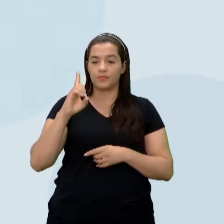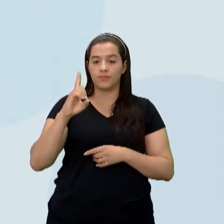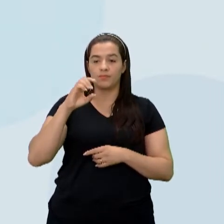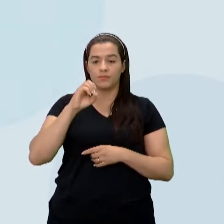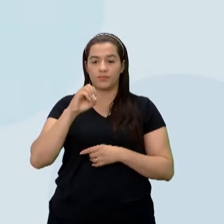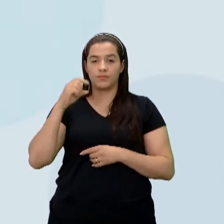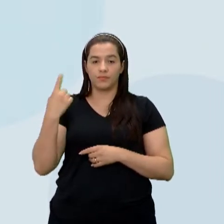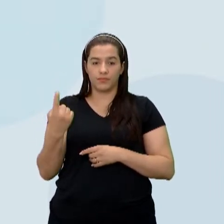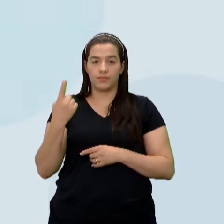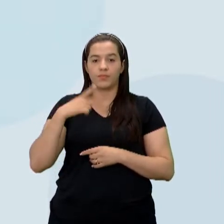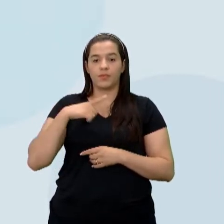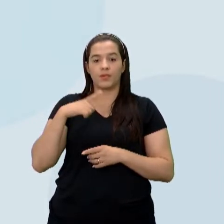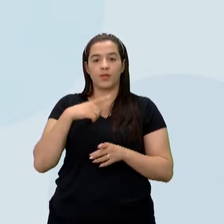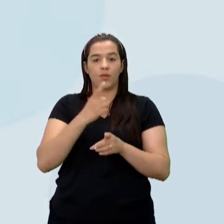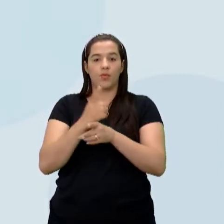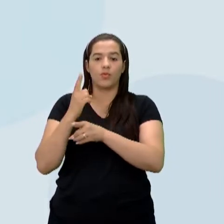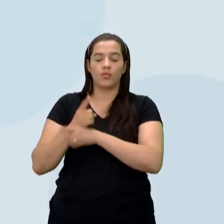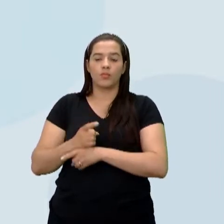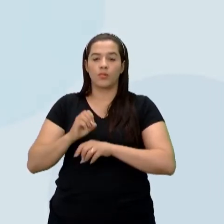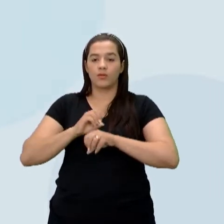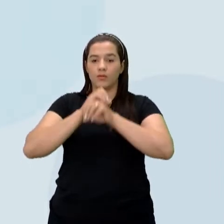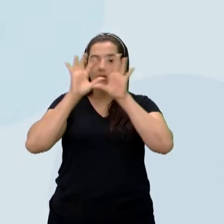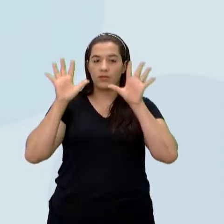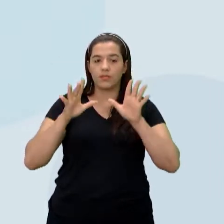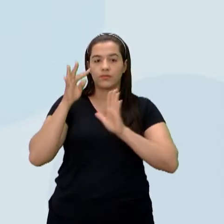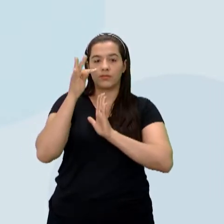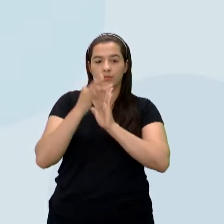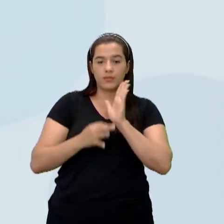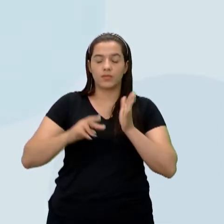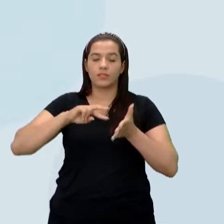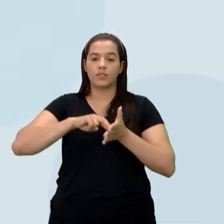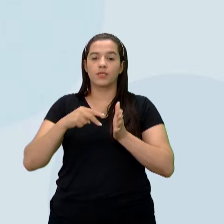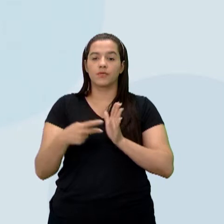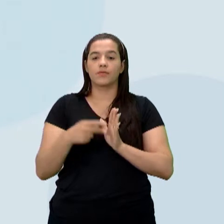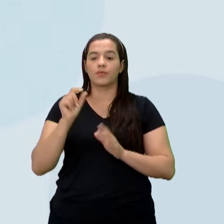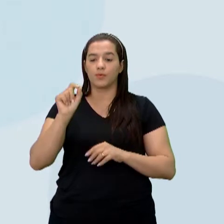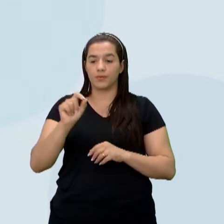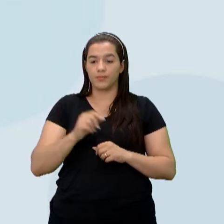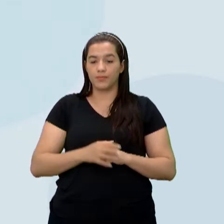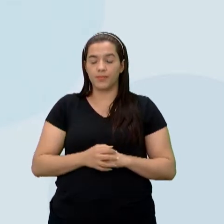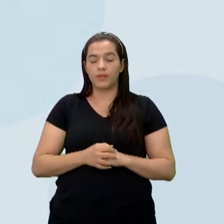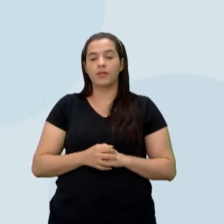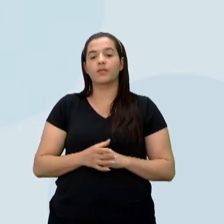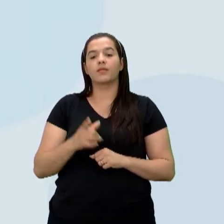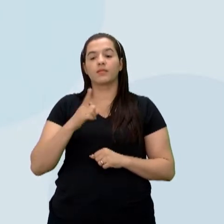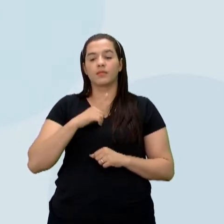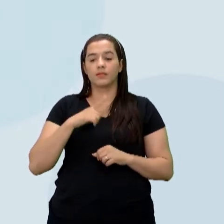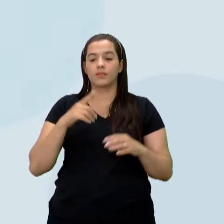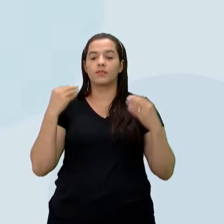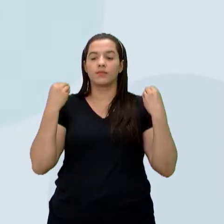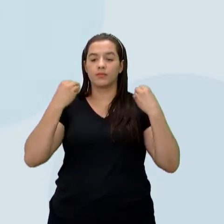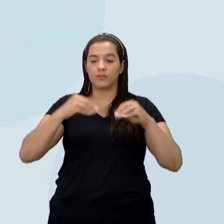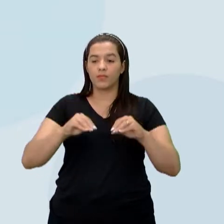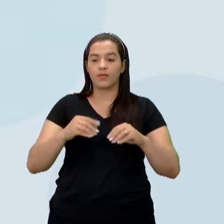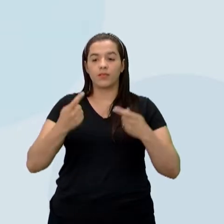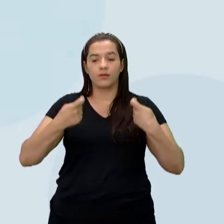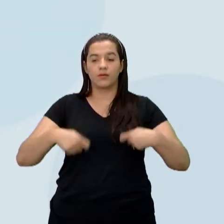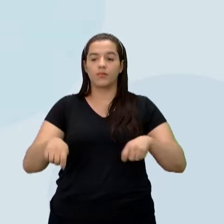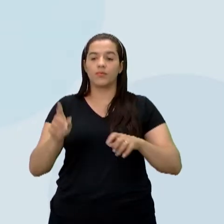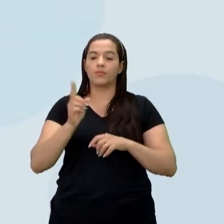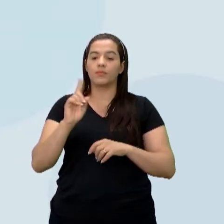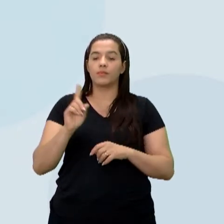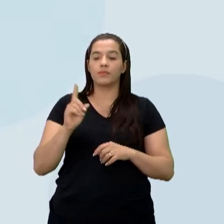localizar informações explícitas em um texto. Significa o quê? Que está lá, não vou